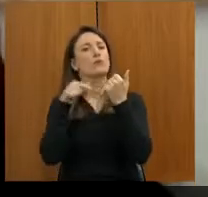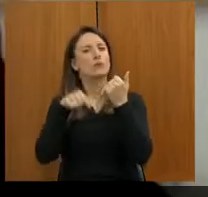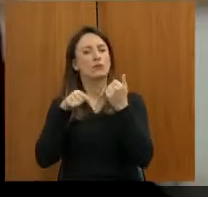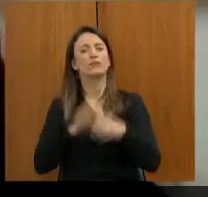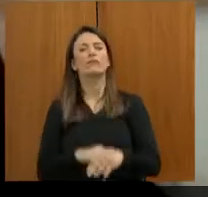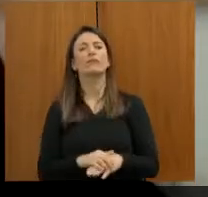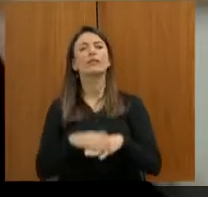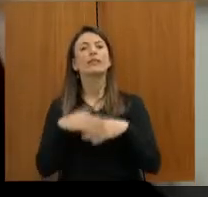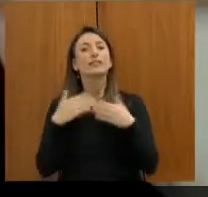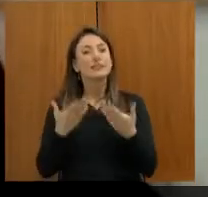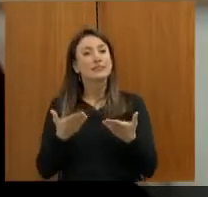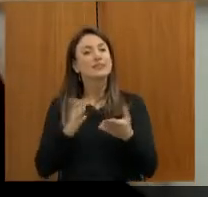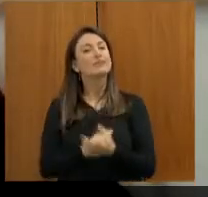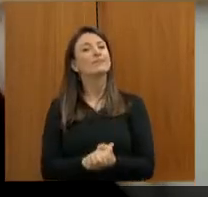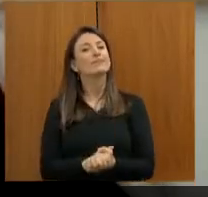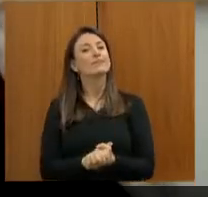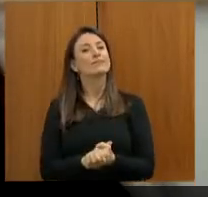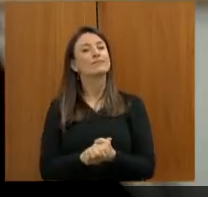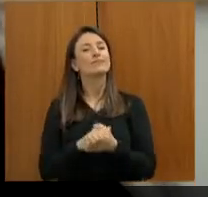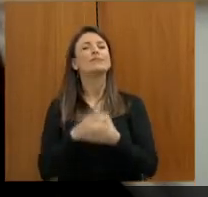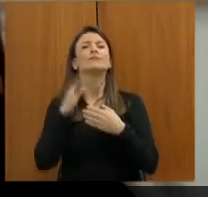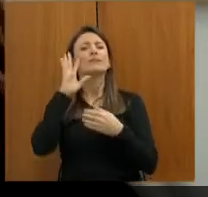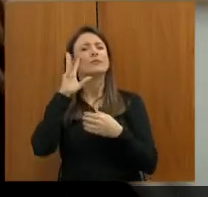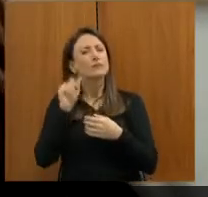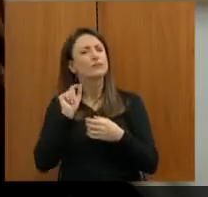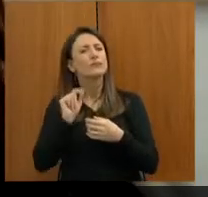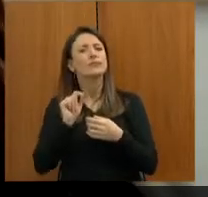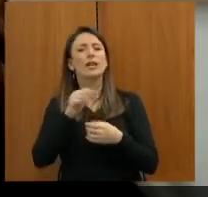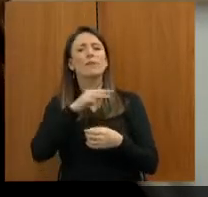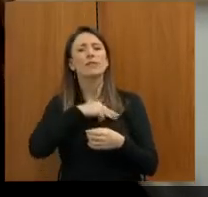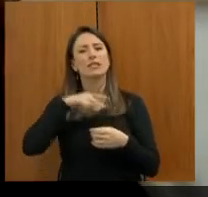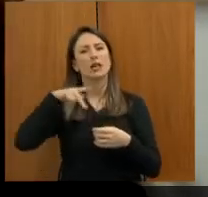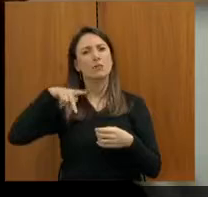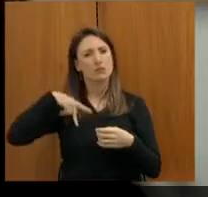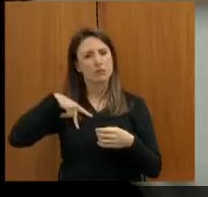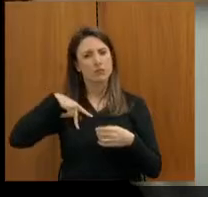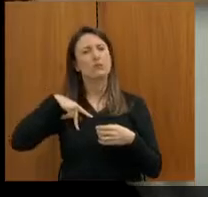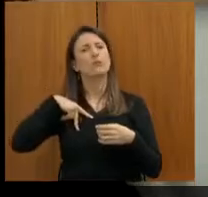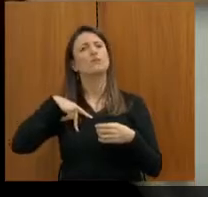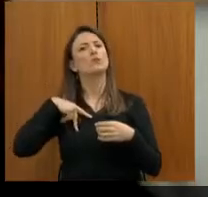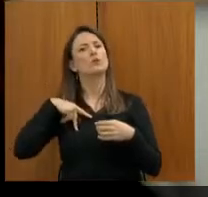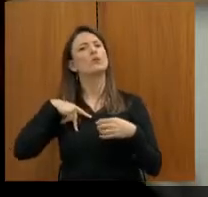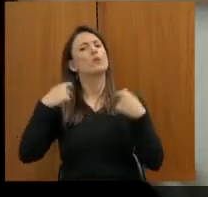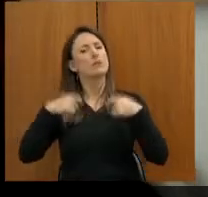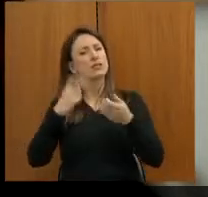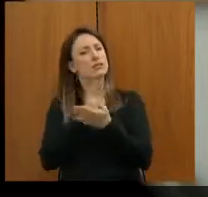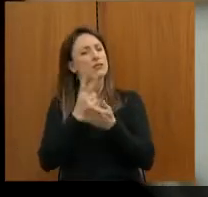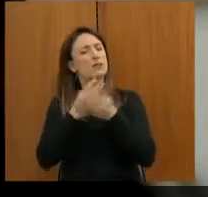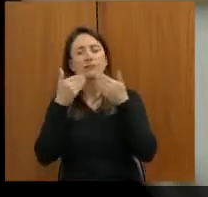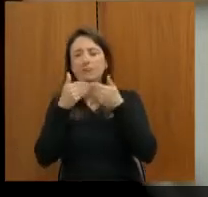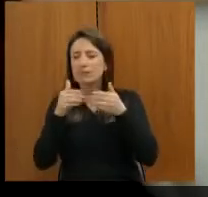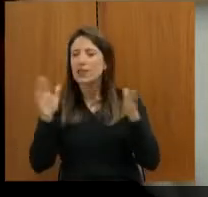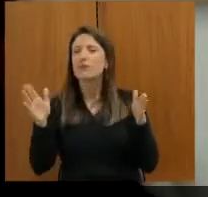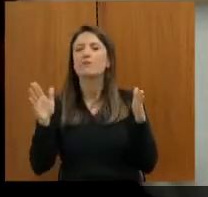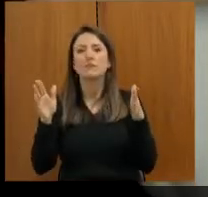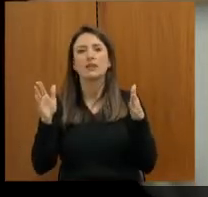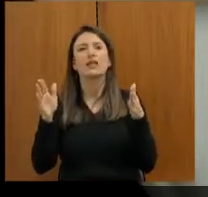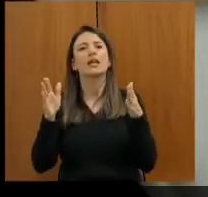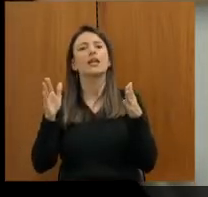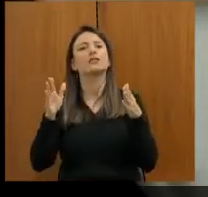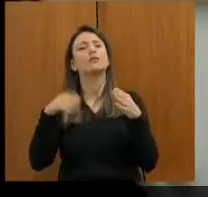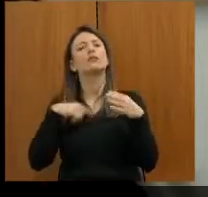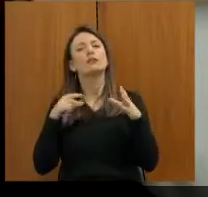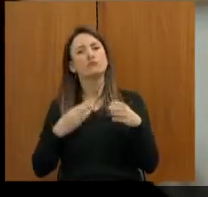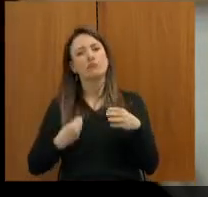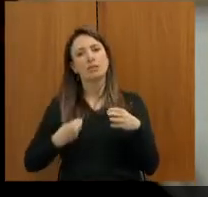e a palavra final é colocado o Ministério Público do Estado de Minas Gerais à inteira disposição da comissão de defesa dos direitos